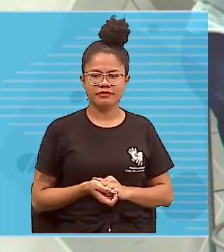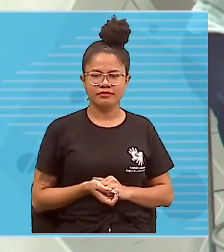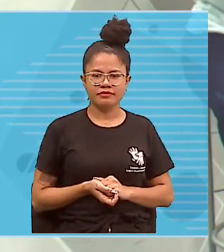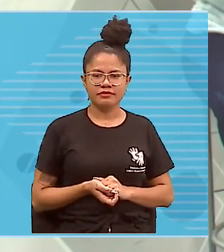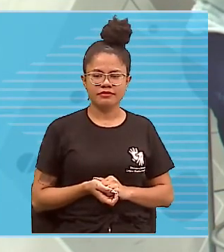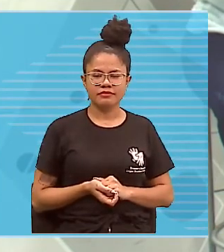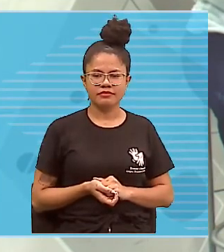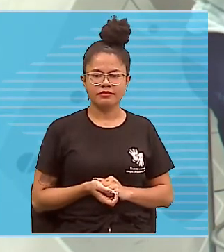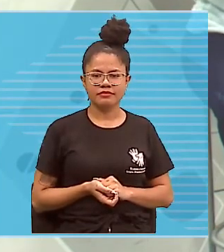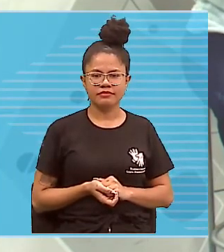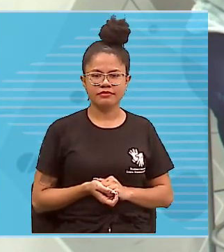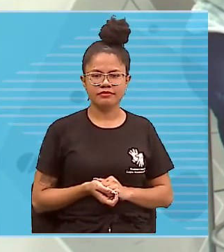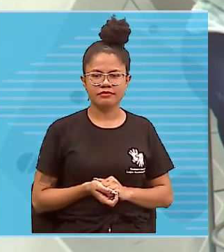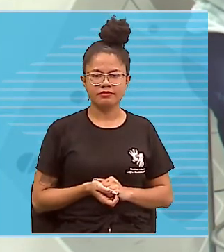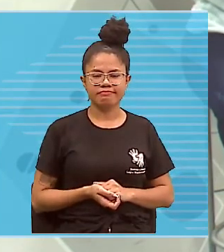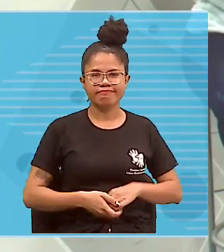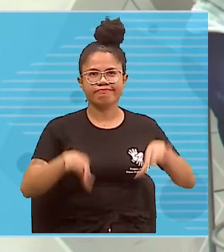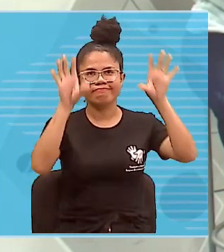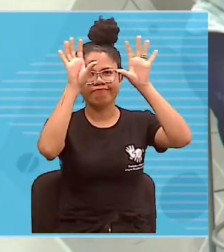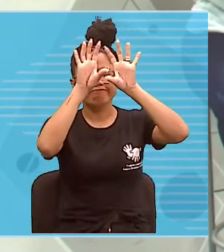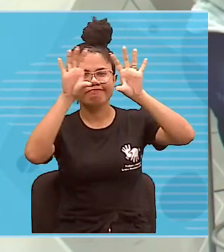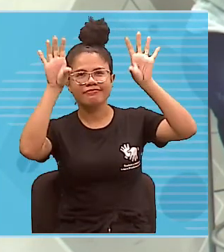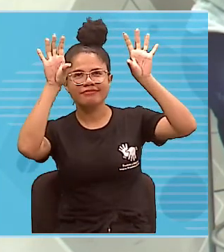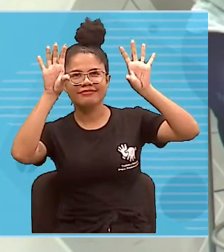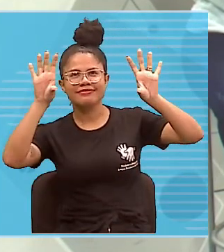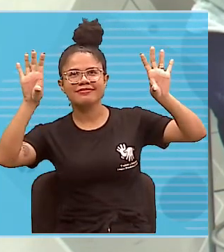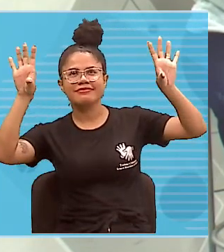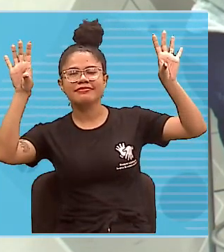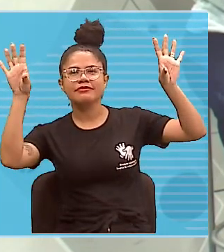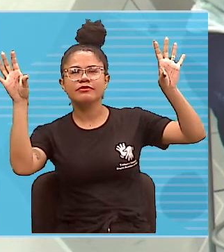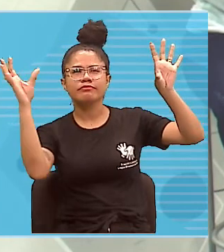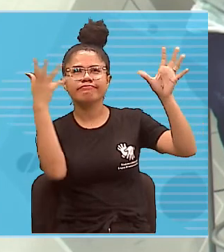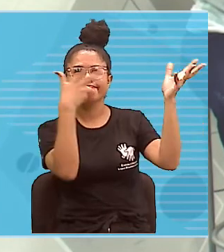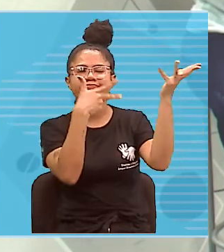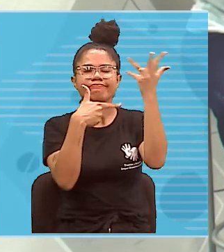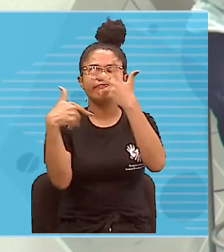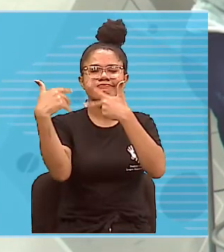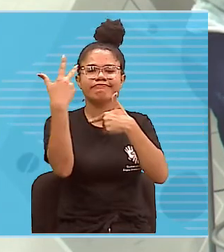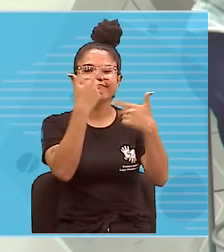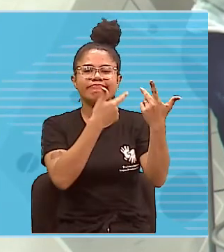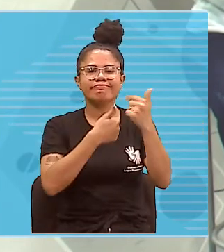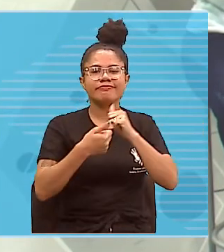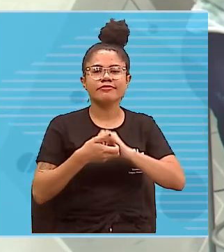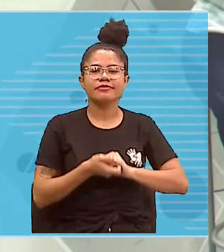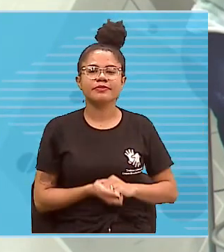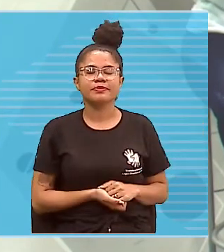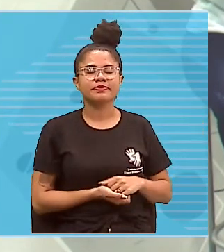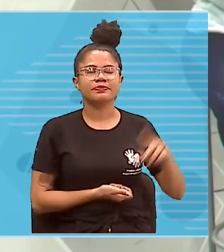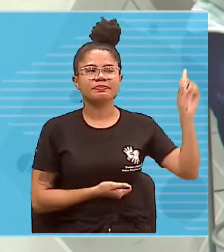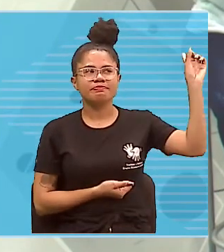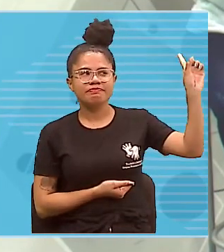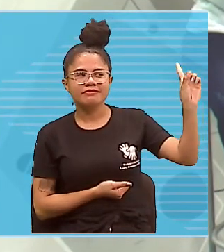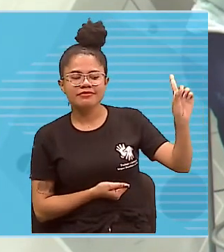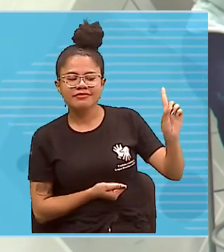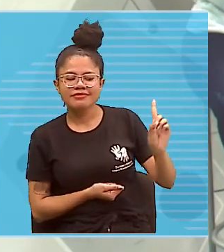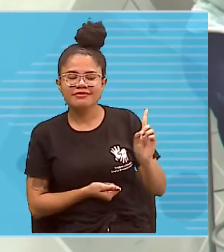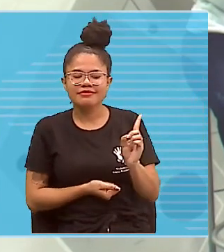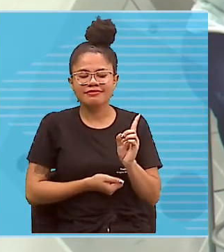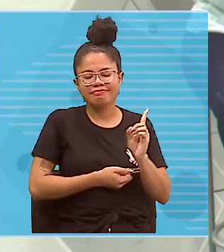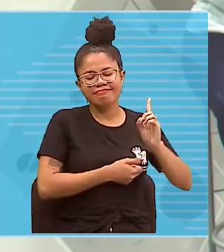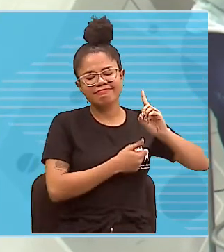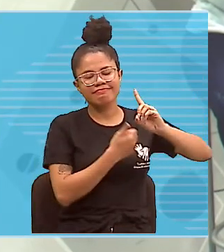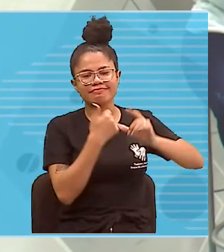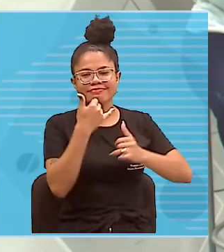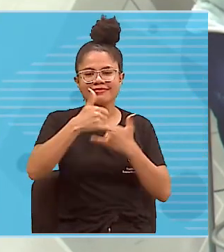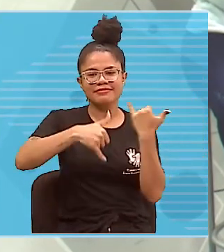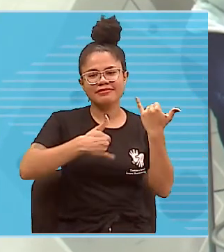Na bruma leve das paixões que vem de dentro, tu vem chegando